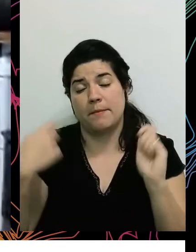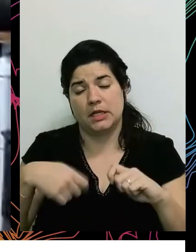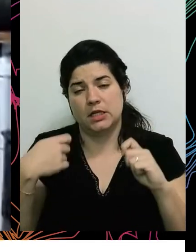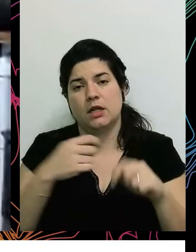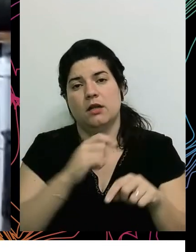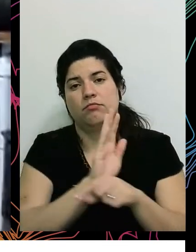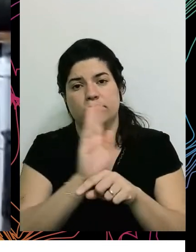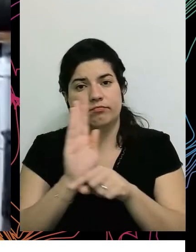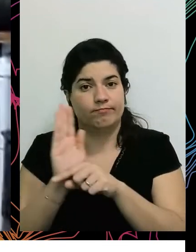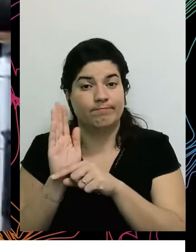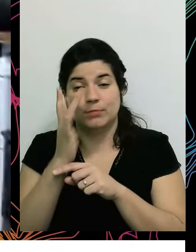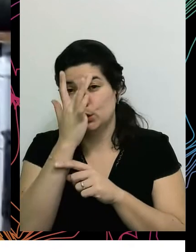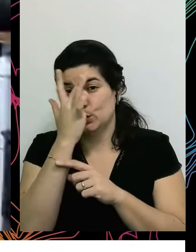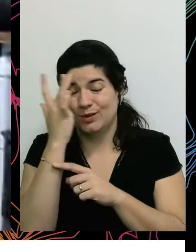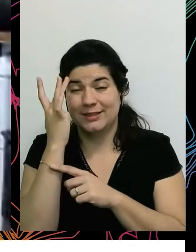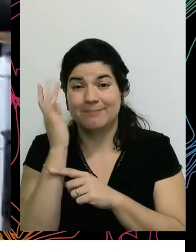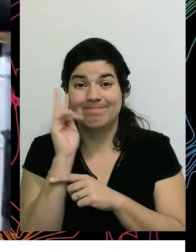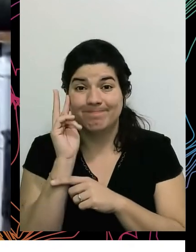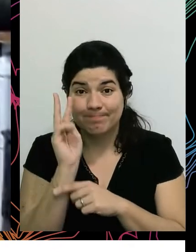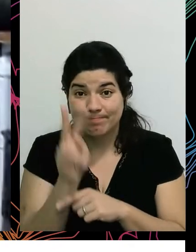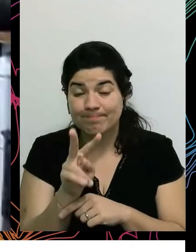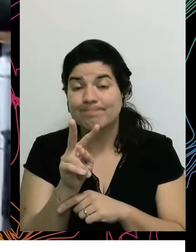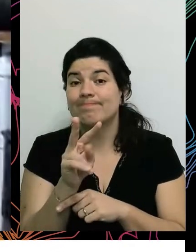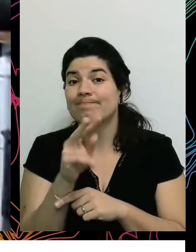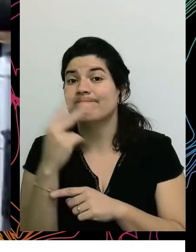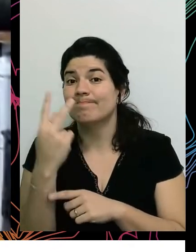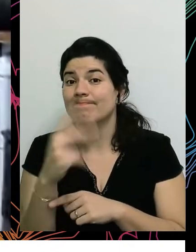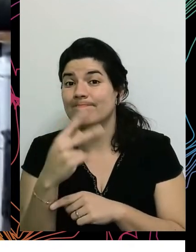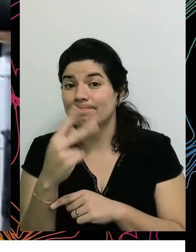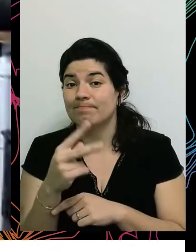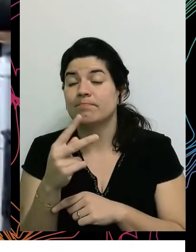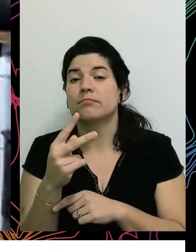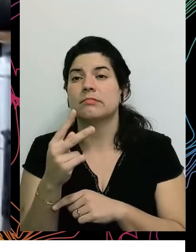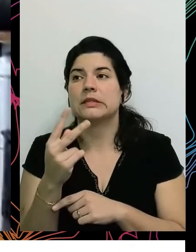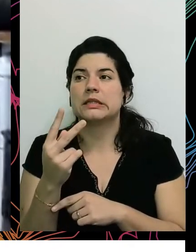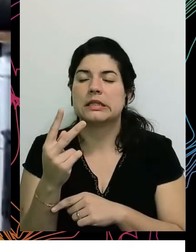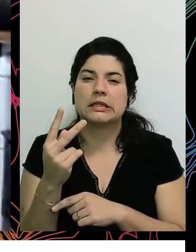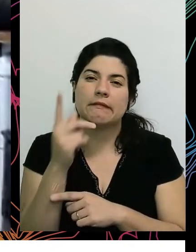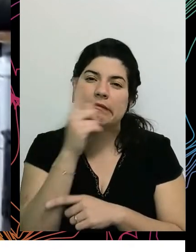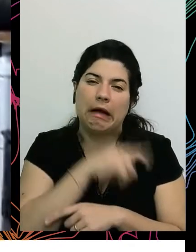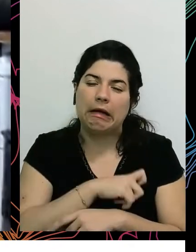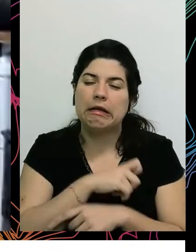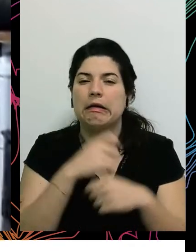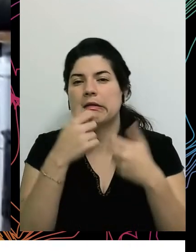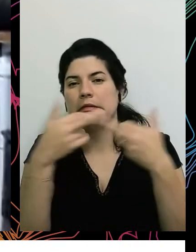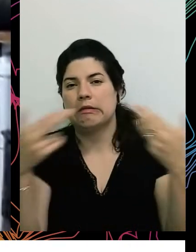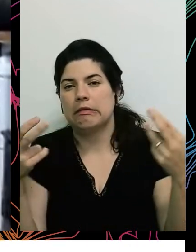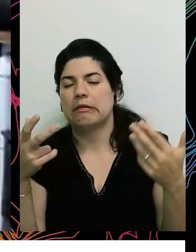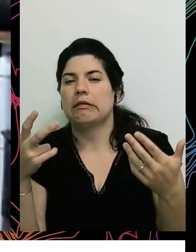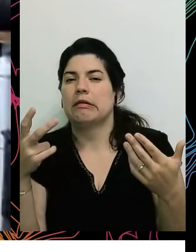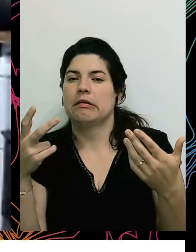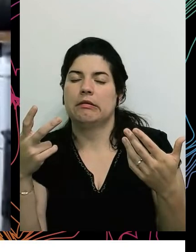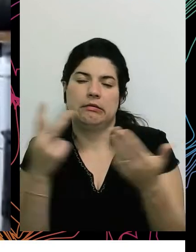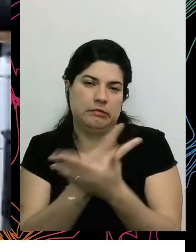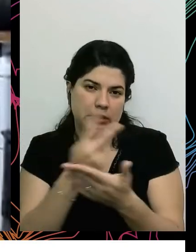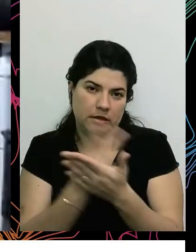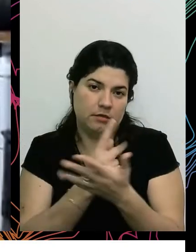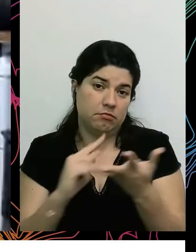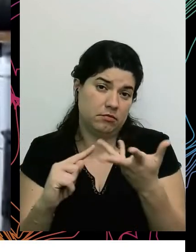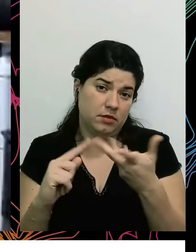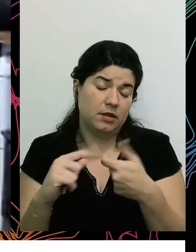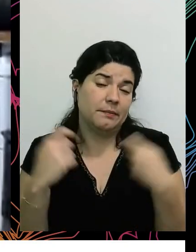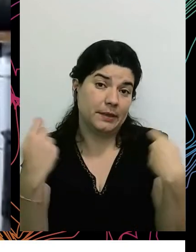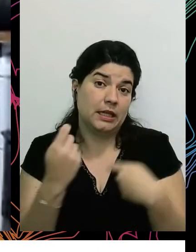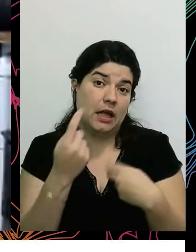pessoas enxerguem, né, os seus pontos de falha. E eu acho que isso é o interessante, que as empresas estão